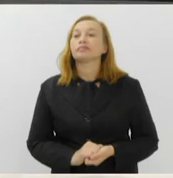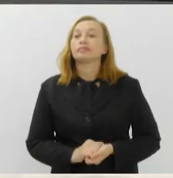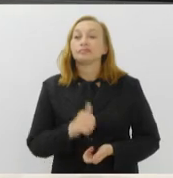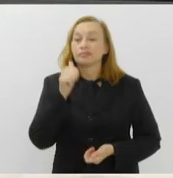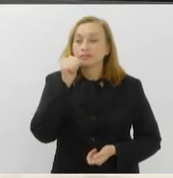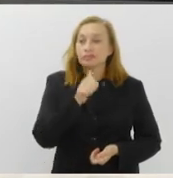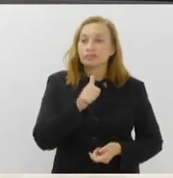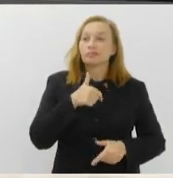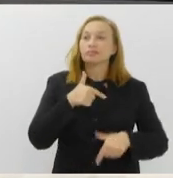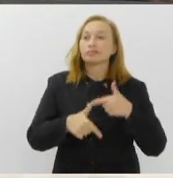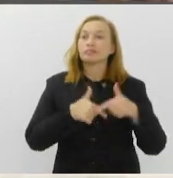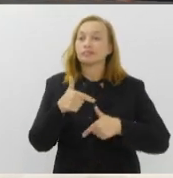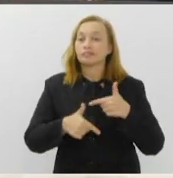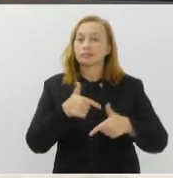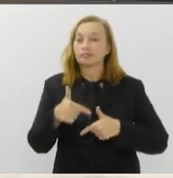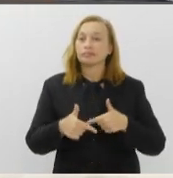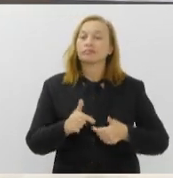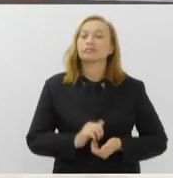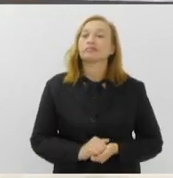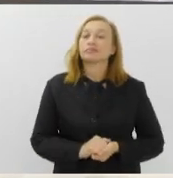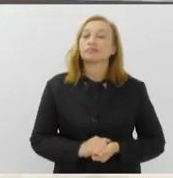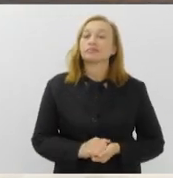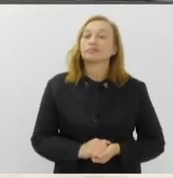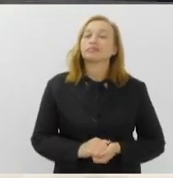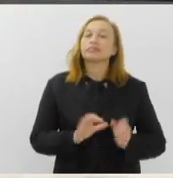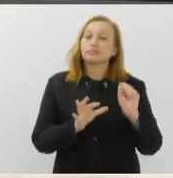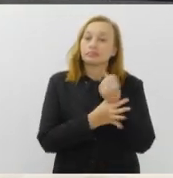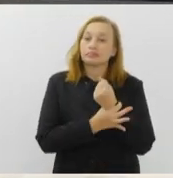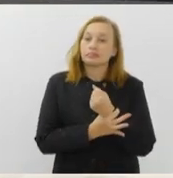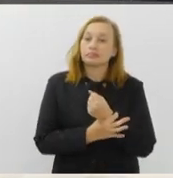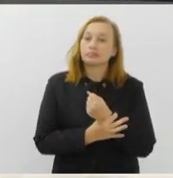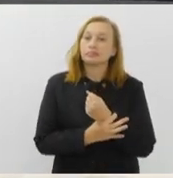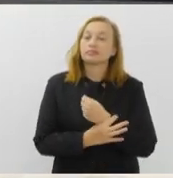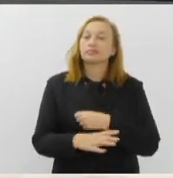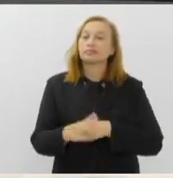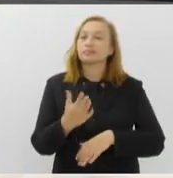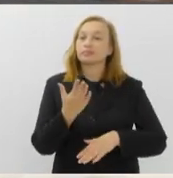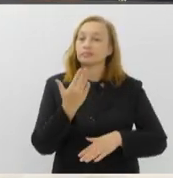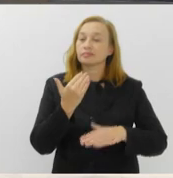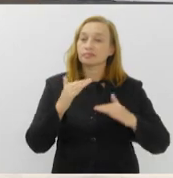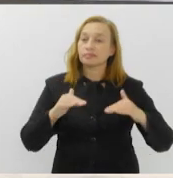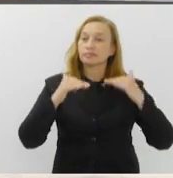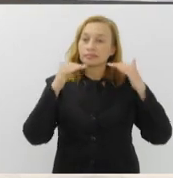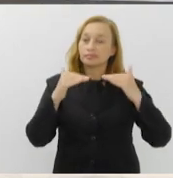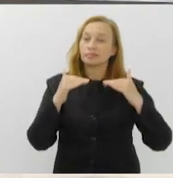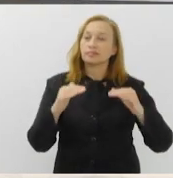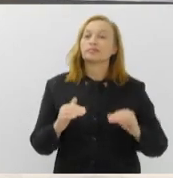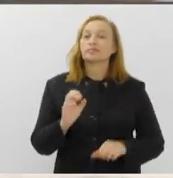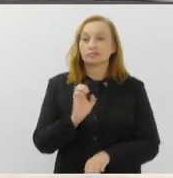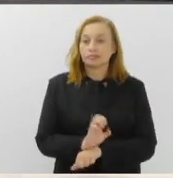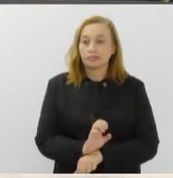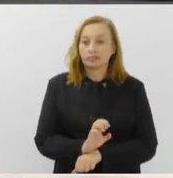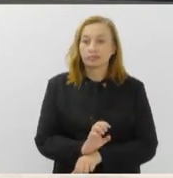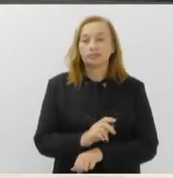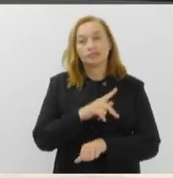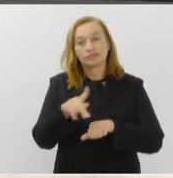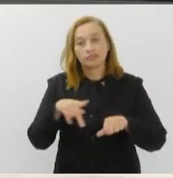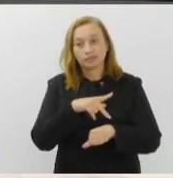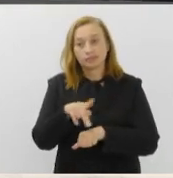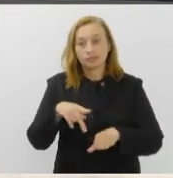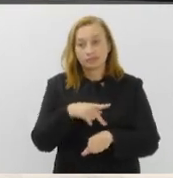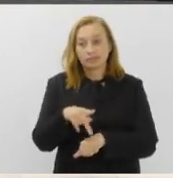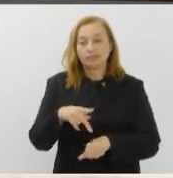mulheres trabalhadoras em busca da segurança e da soberania alimentar do nosso Estado, do nosso país